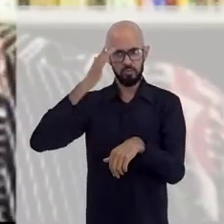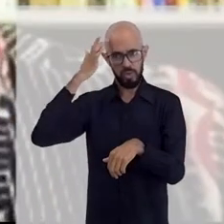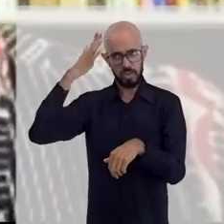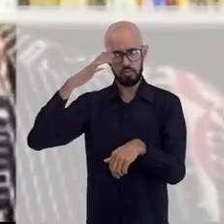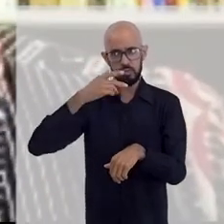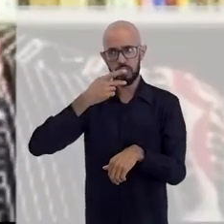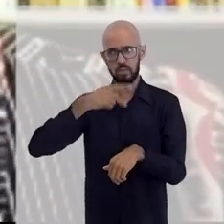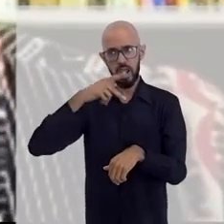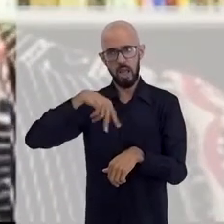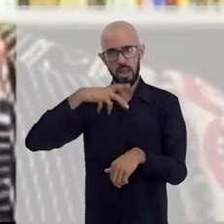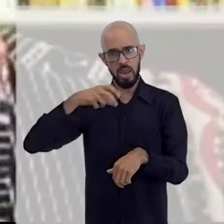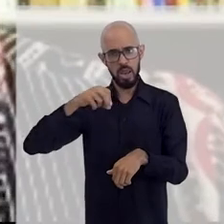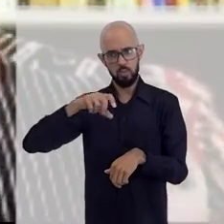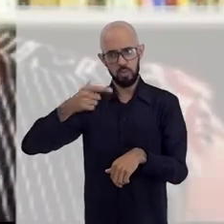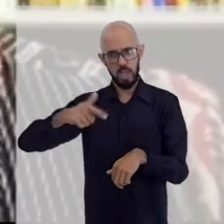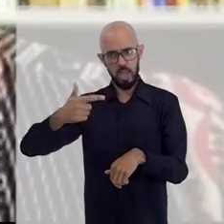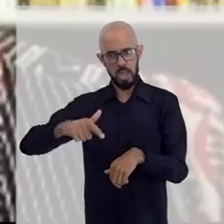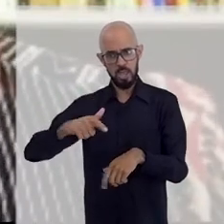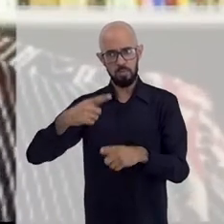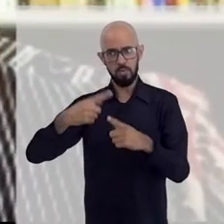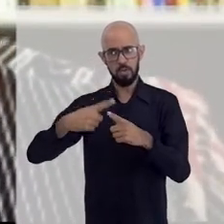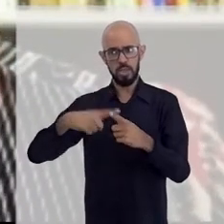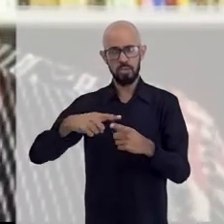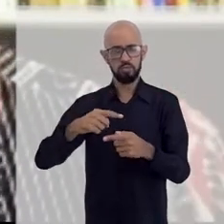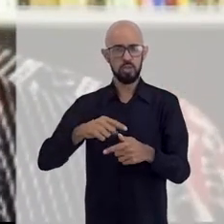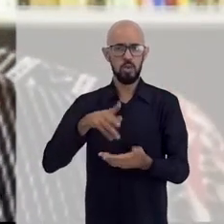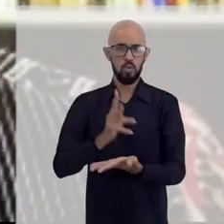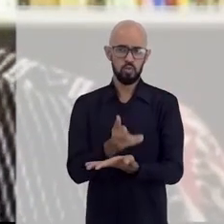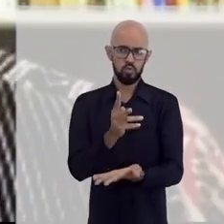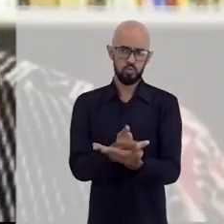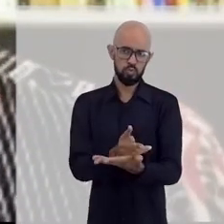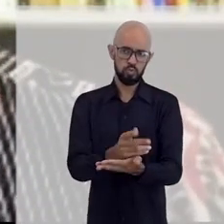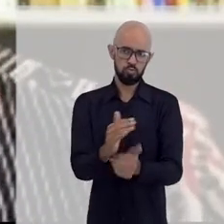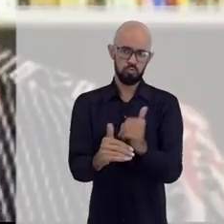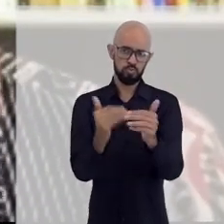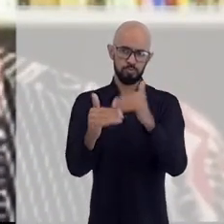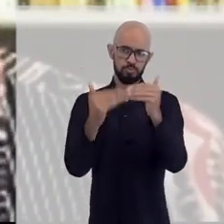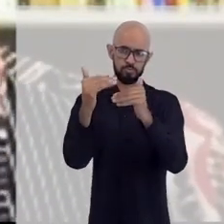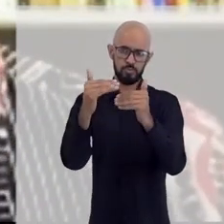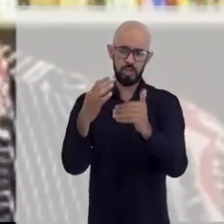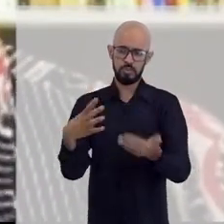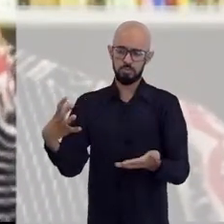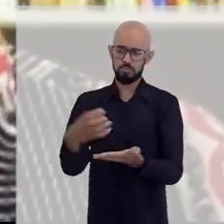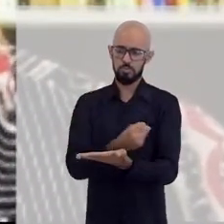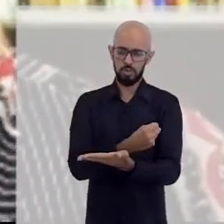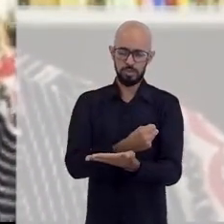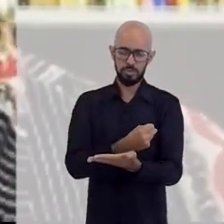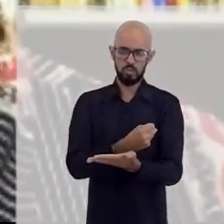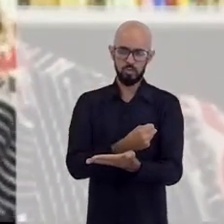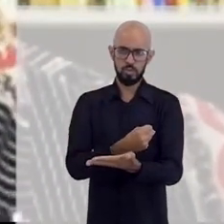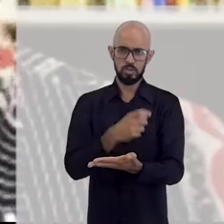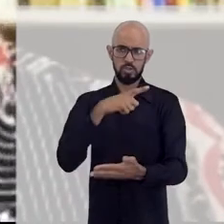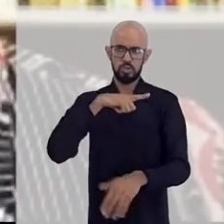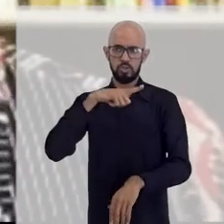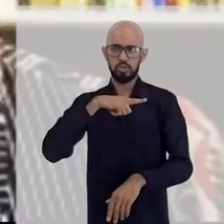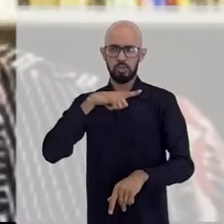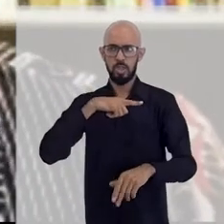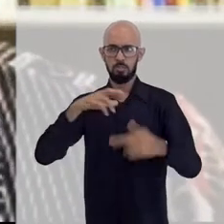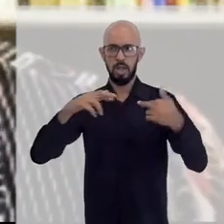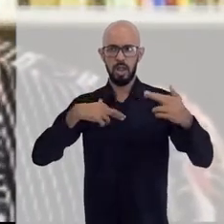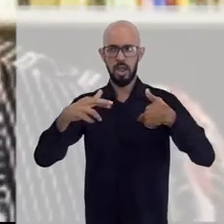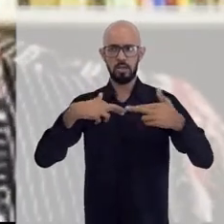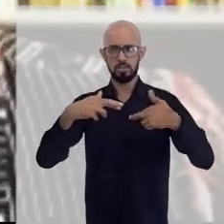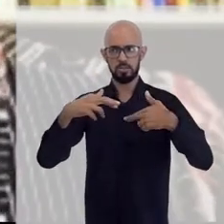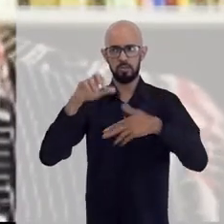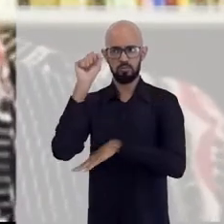negar isso, porque isso te mantém no status em que nós estamos hoje, de exploração. A gente tem uma relação